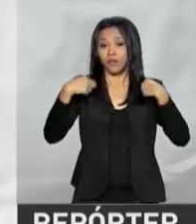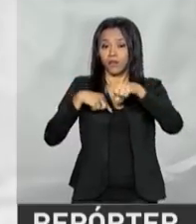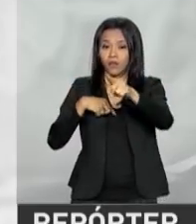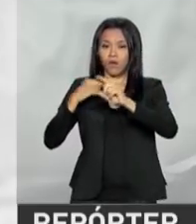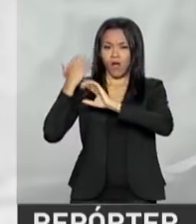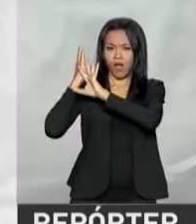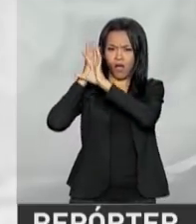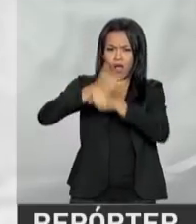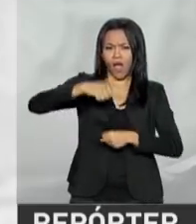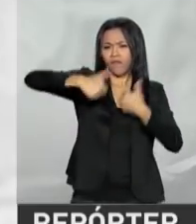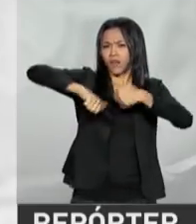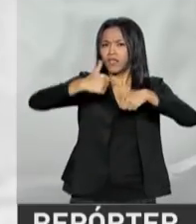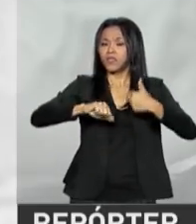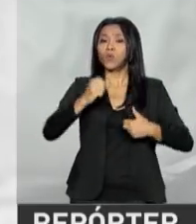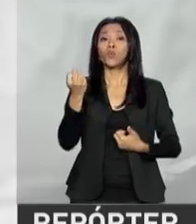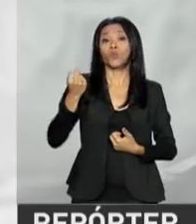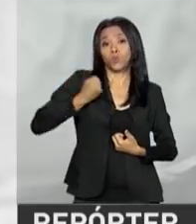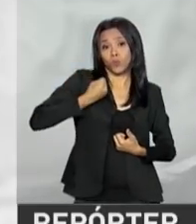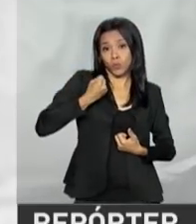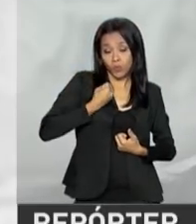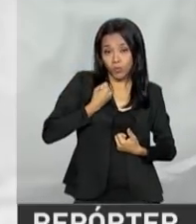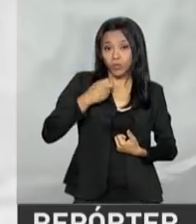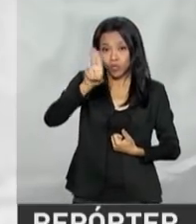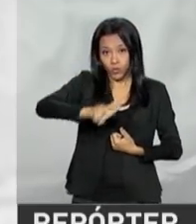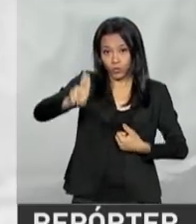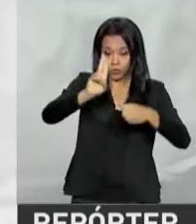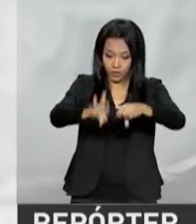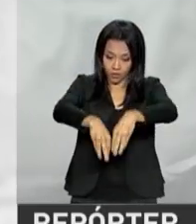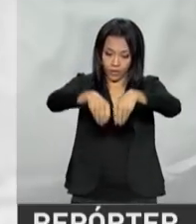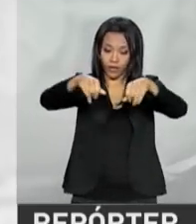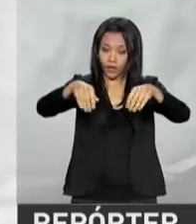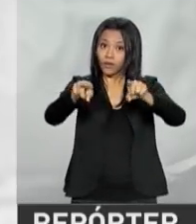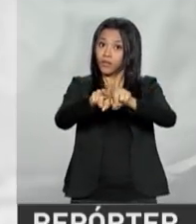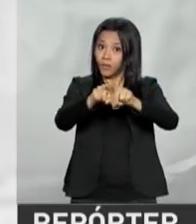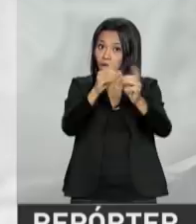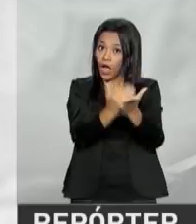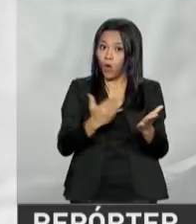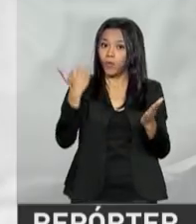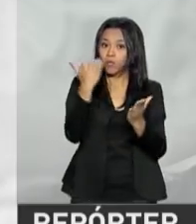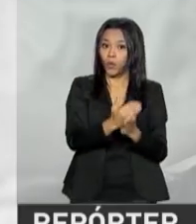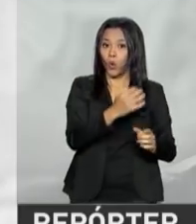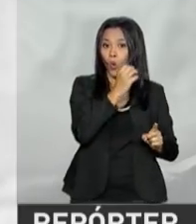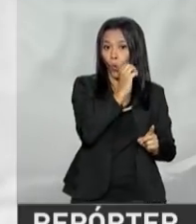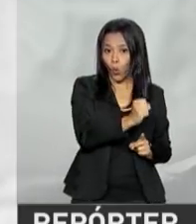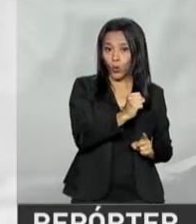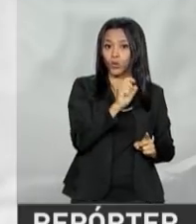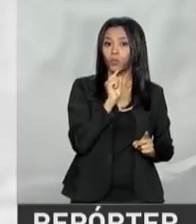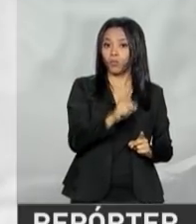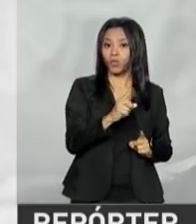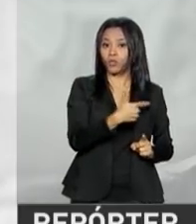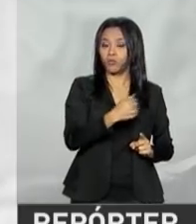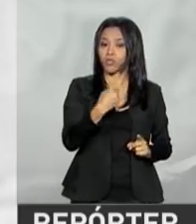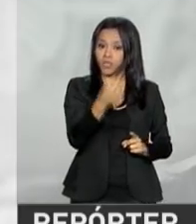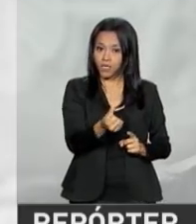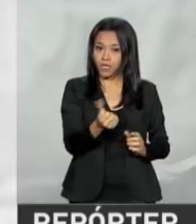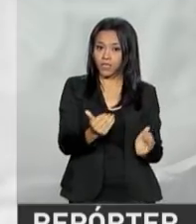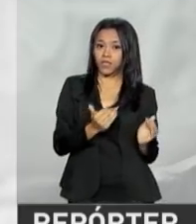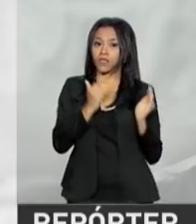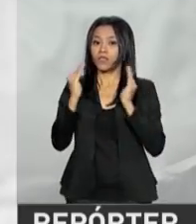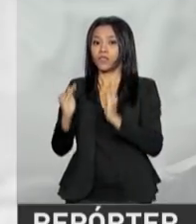o número de contratos de concessão de uso de terra também aumentou subiu de 8 mil em 2016 para